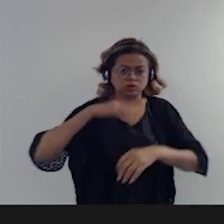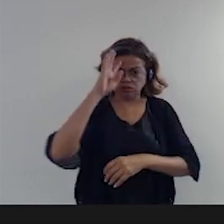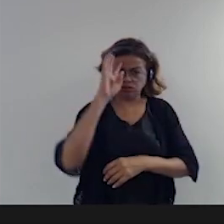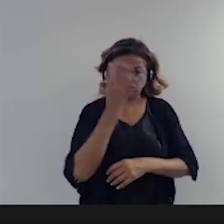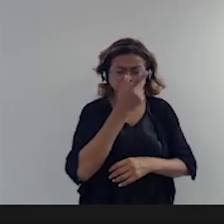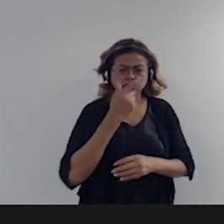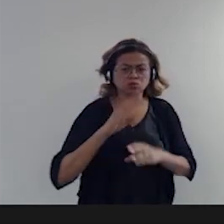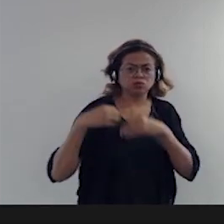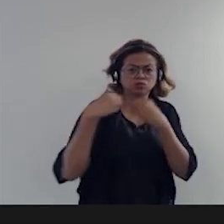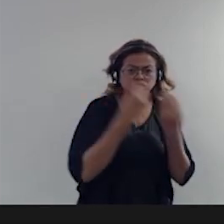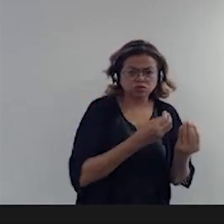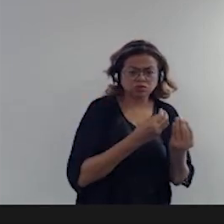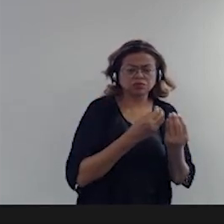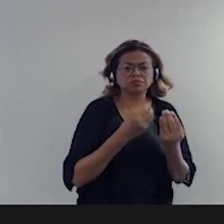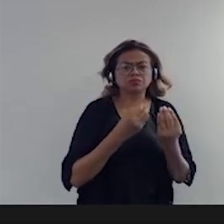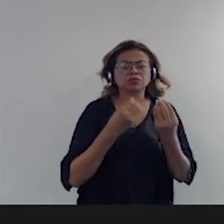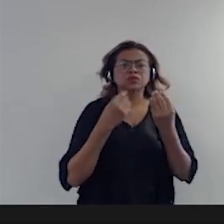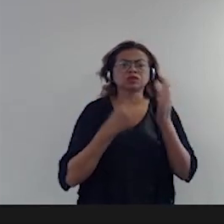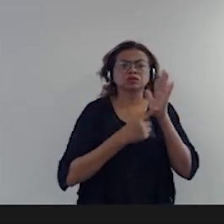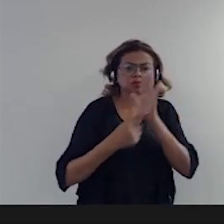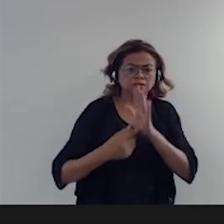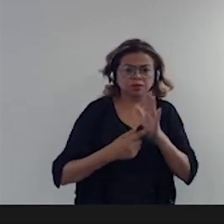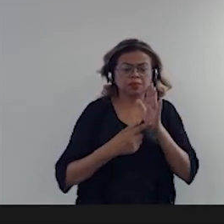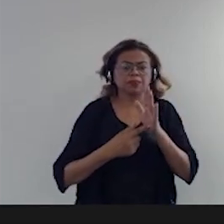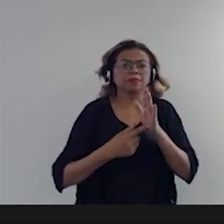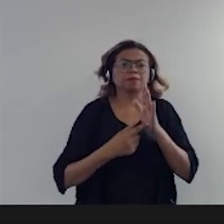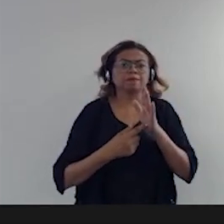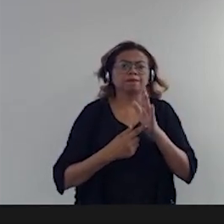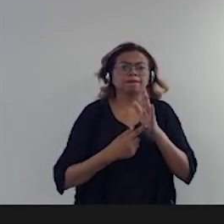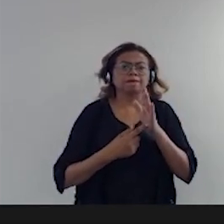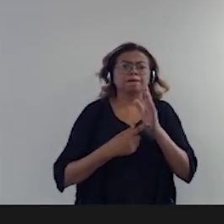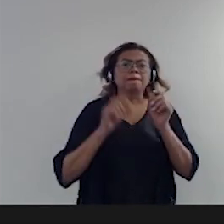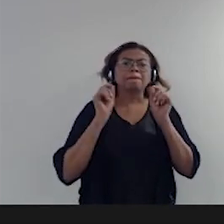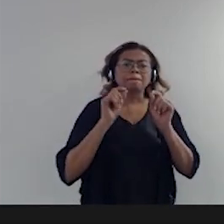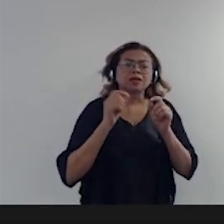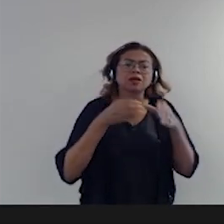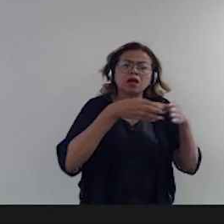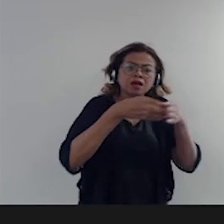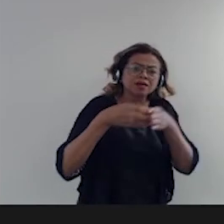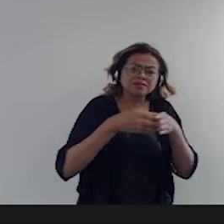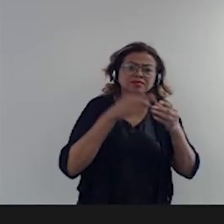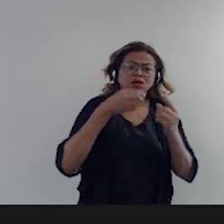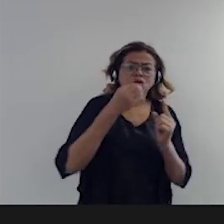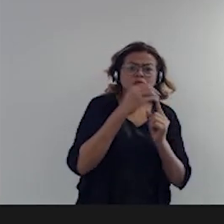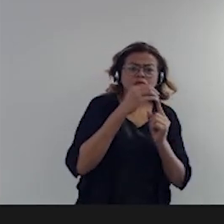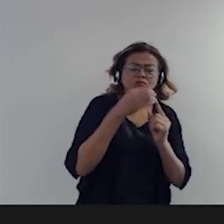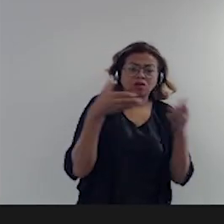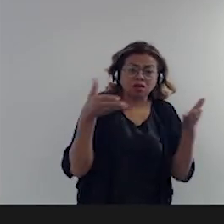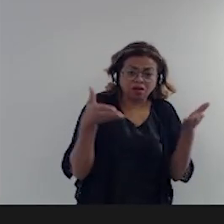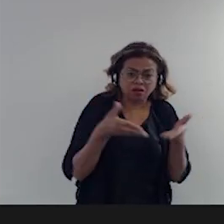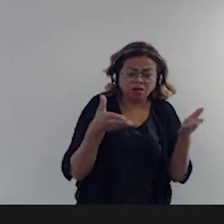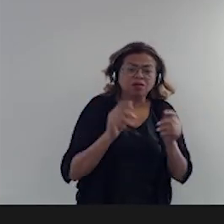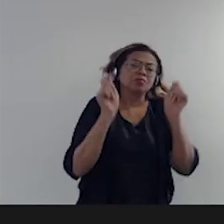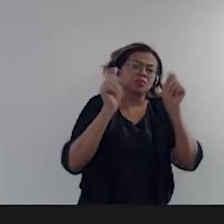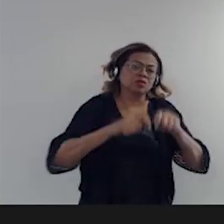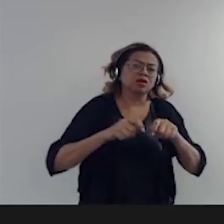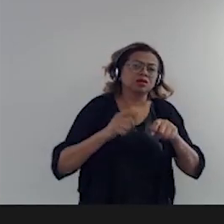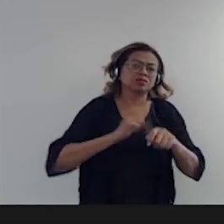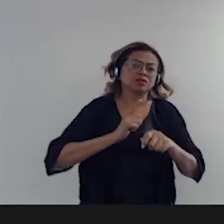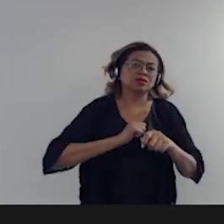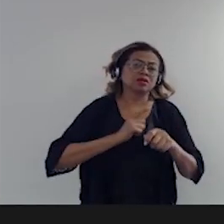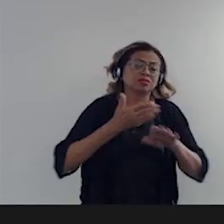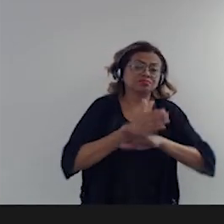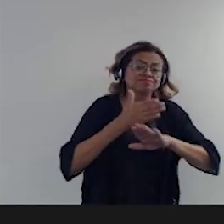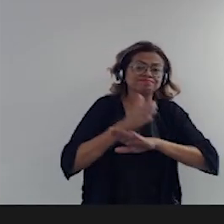maior apresentação dessa população em tempos de pandemia para toda a